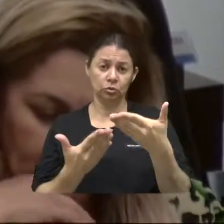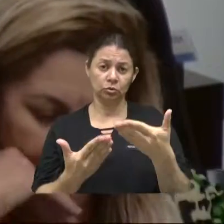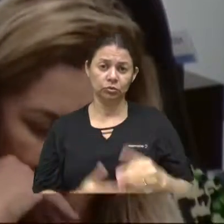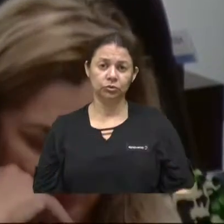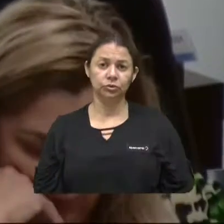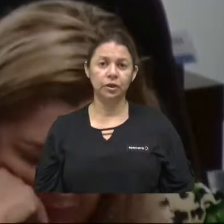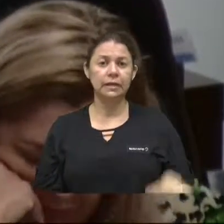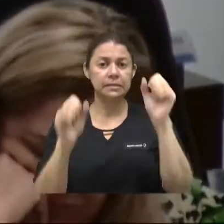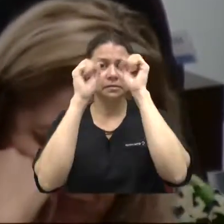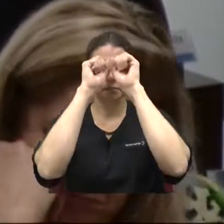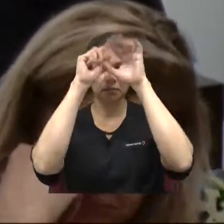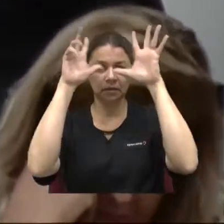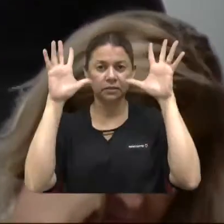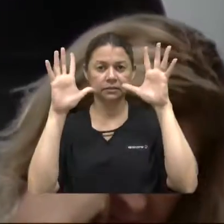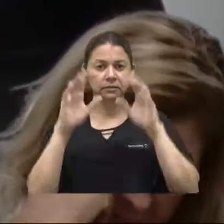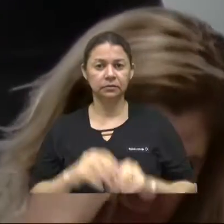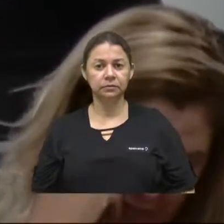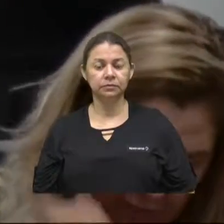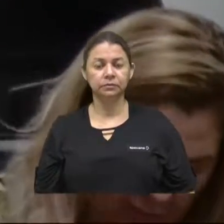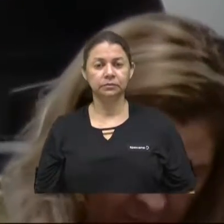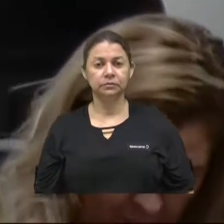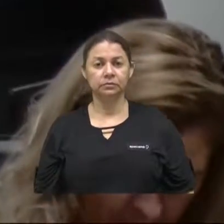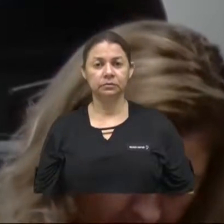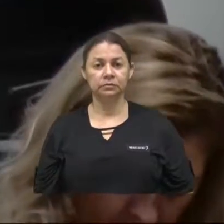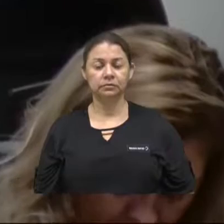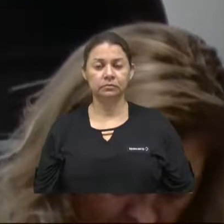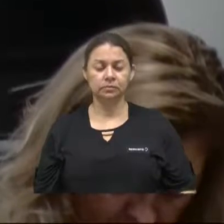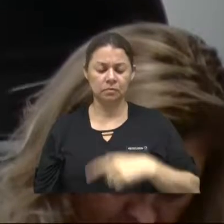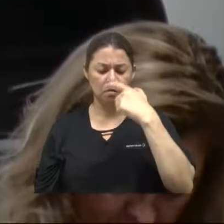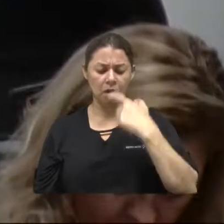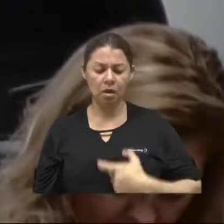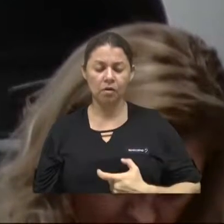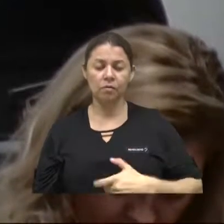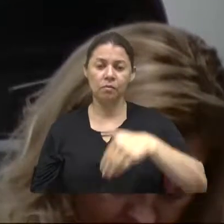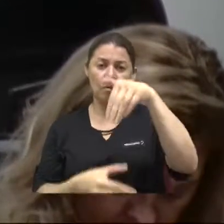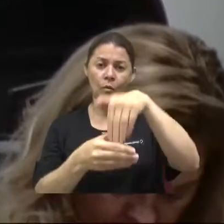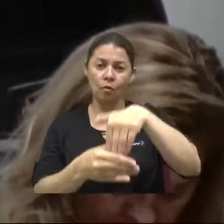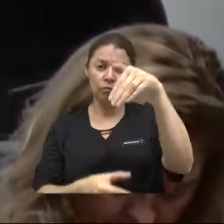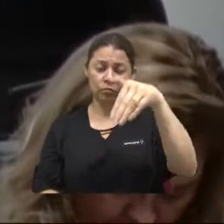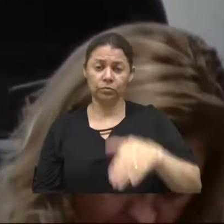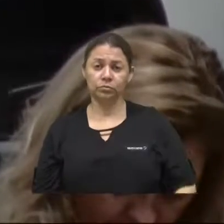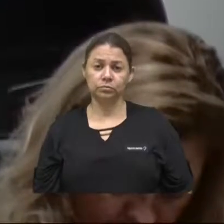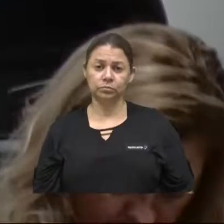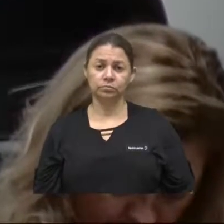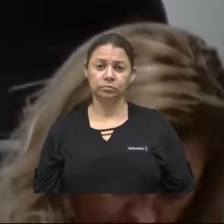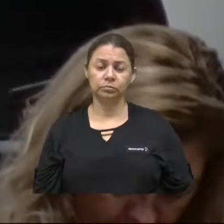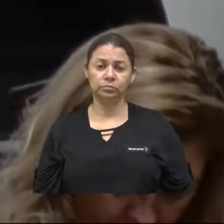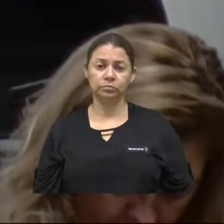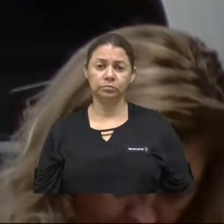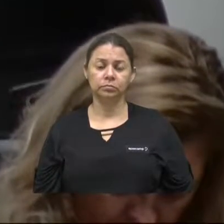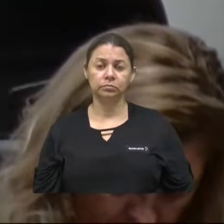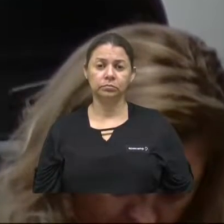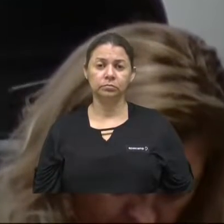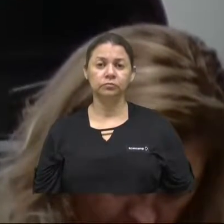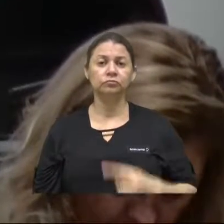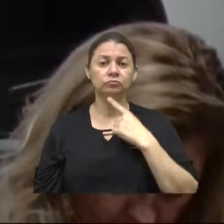quando eu voto aqui, eu voto pela minha consciência. Voto